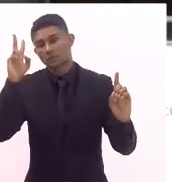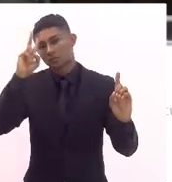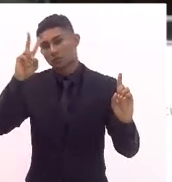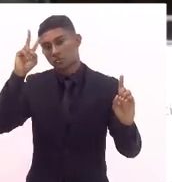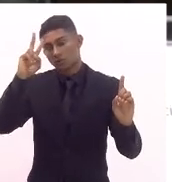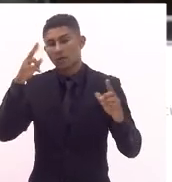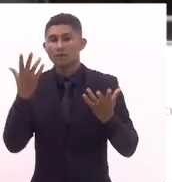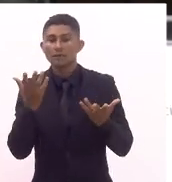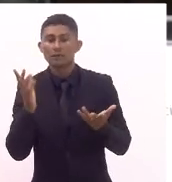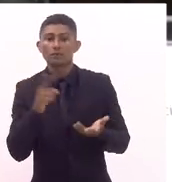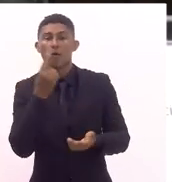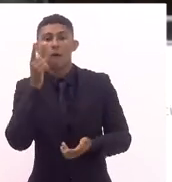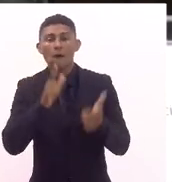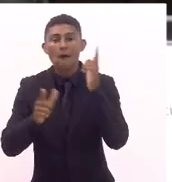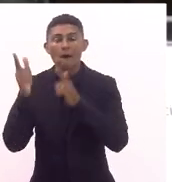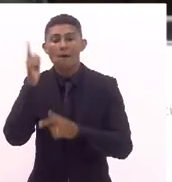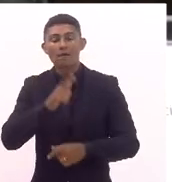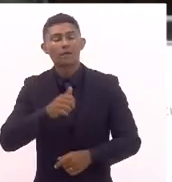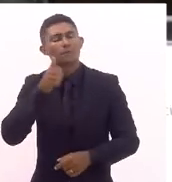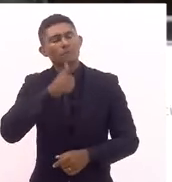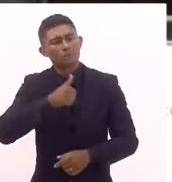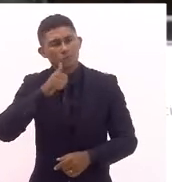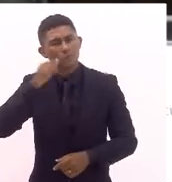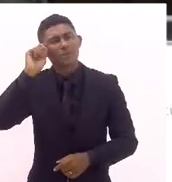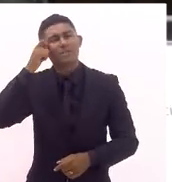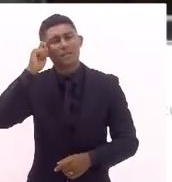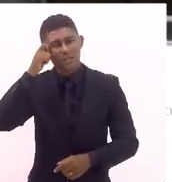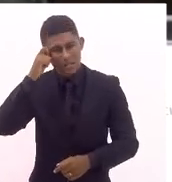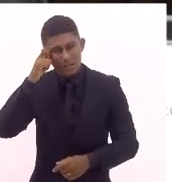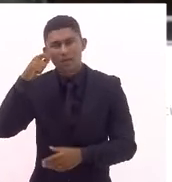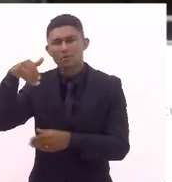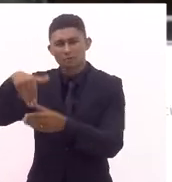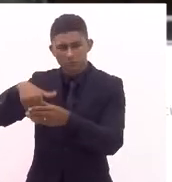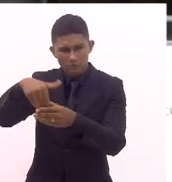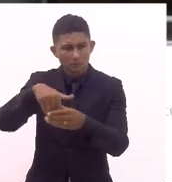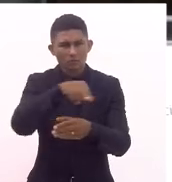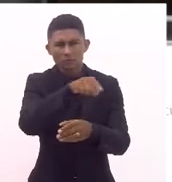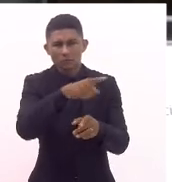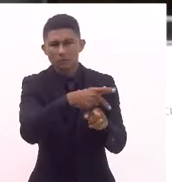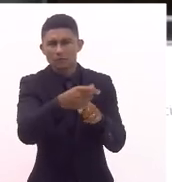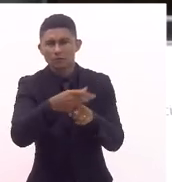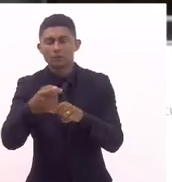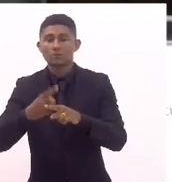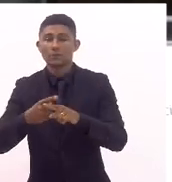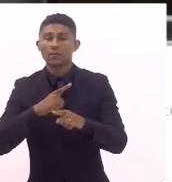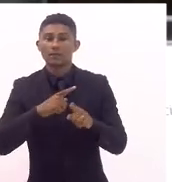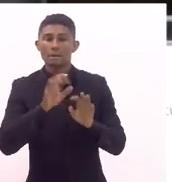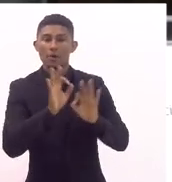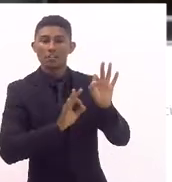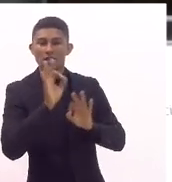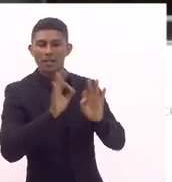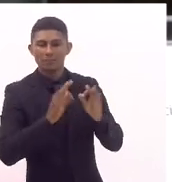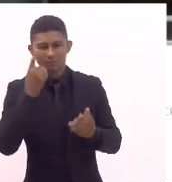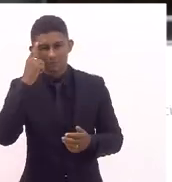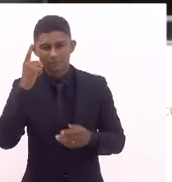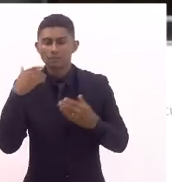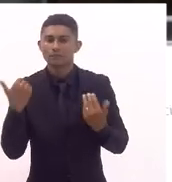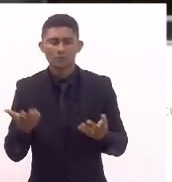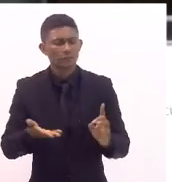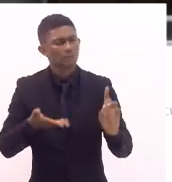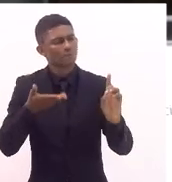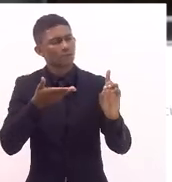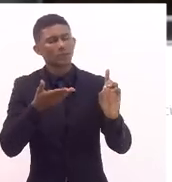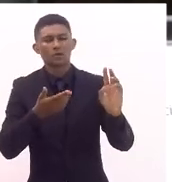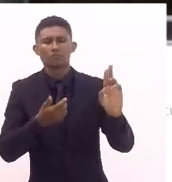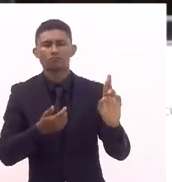elegemos muitas mulheres negras a partir do projeto Elas por Elas Mas você como um farol dessa